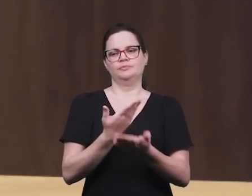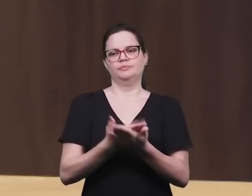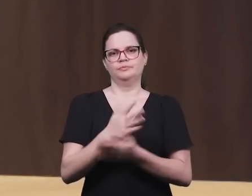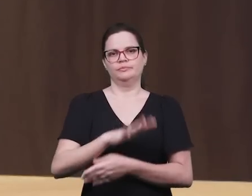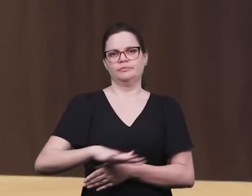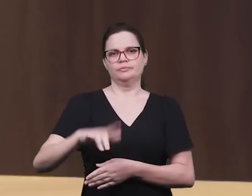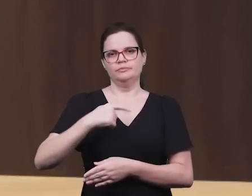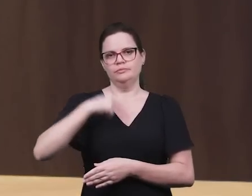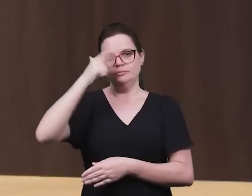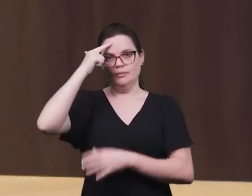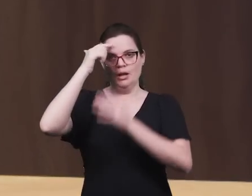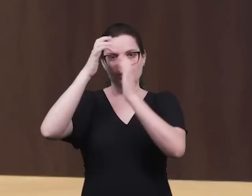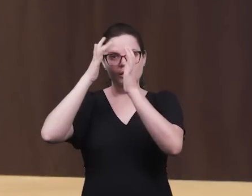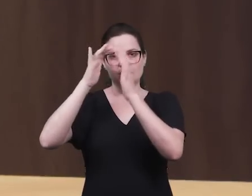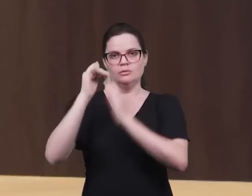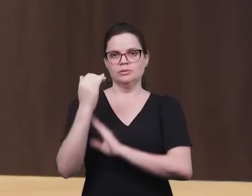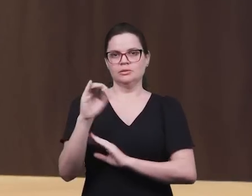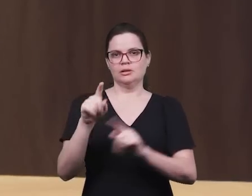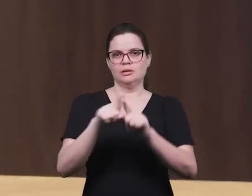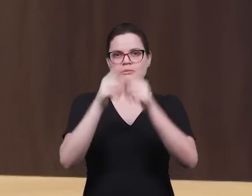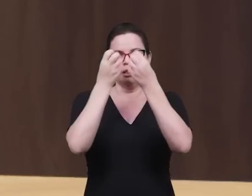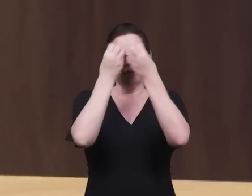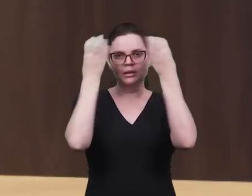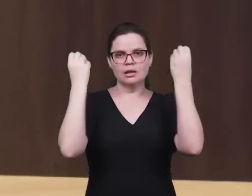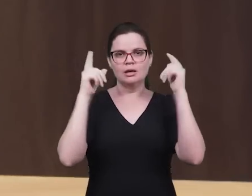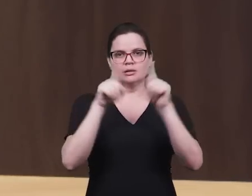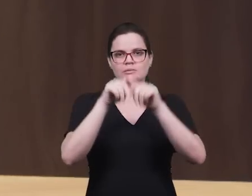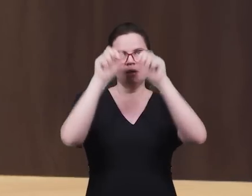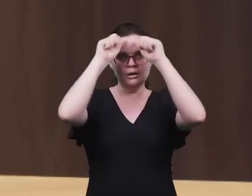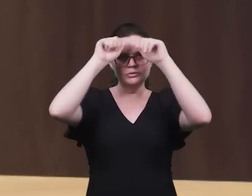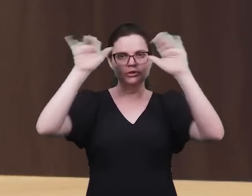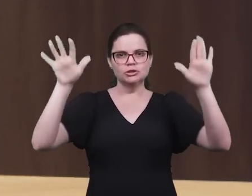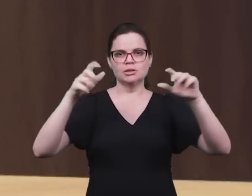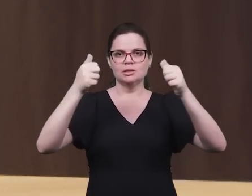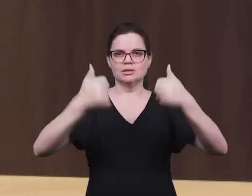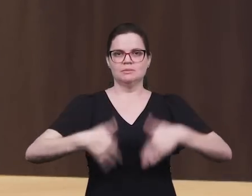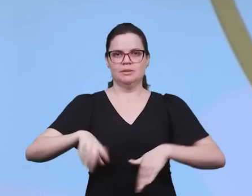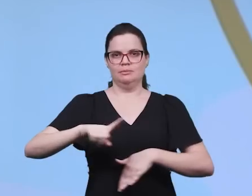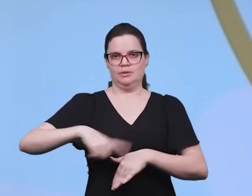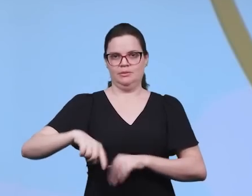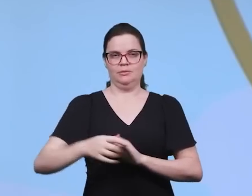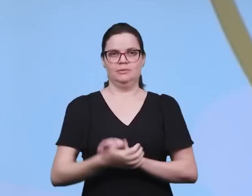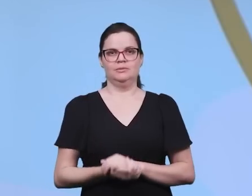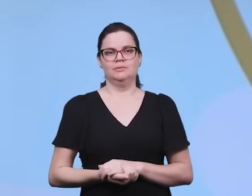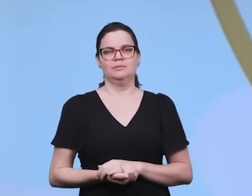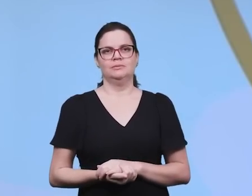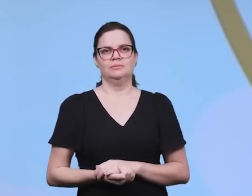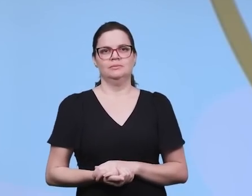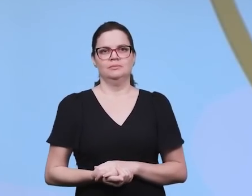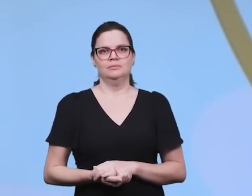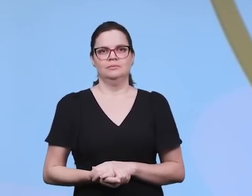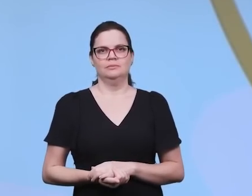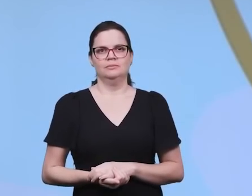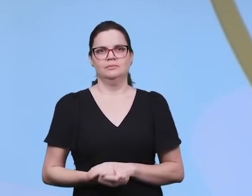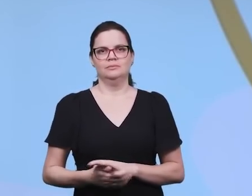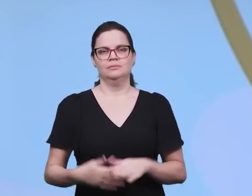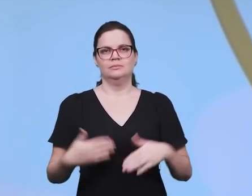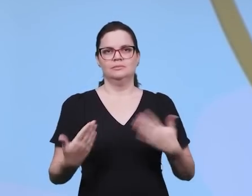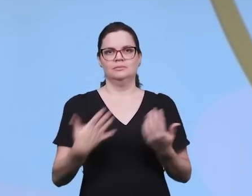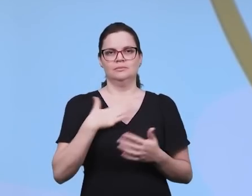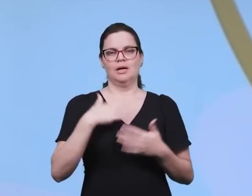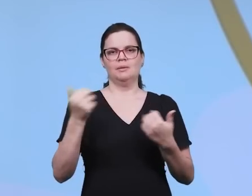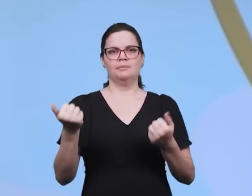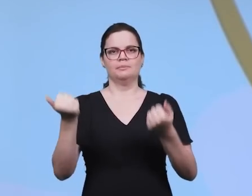na neurociência, no TDAH, no autismo. Conte para nós um pouquinho. Amém, amém. A minha